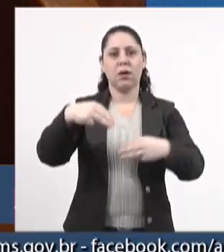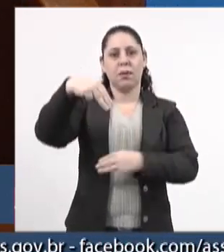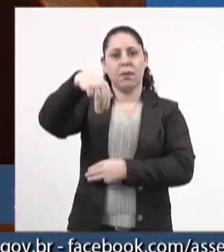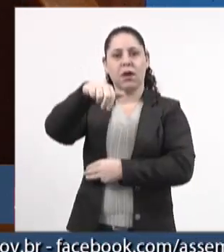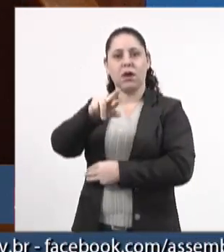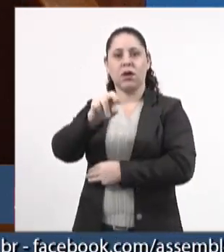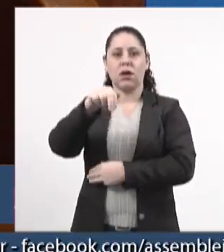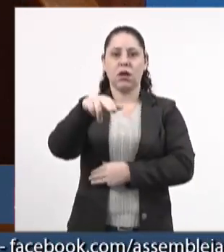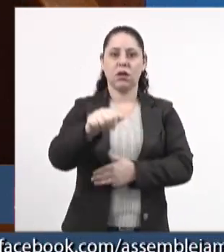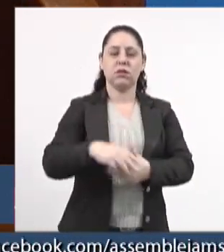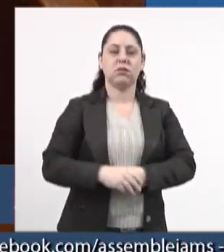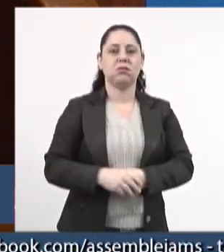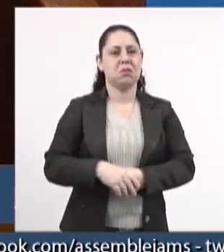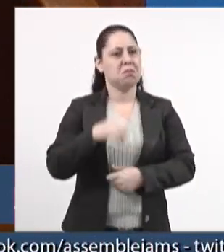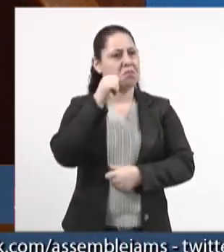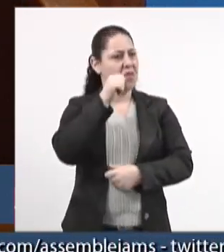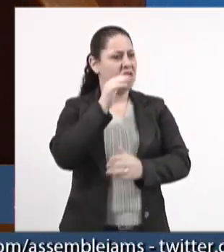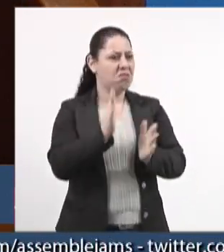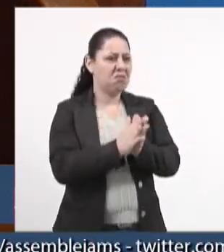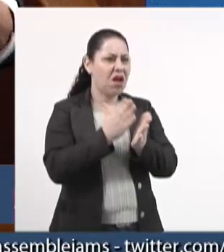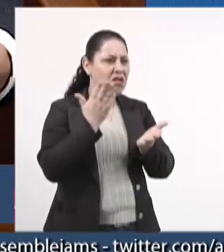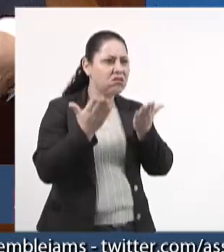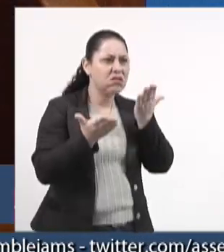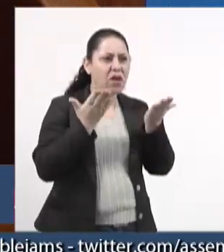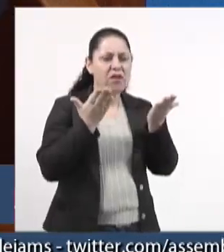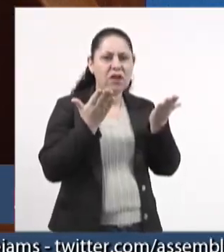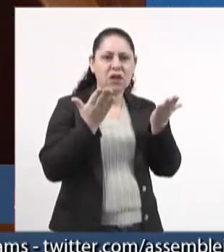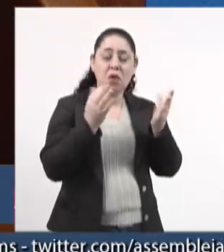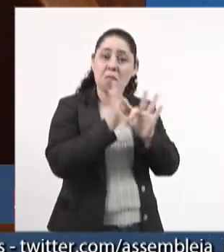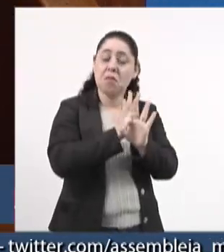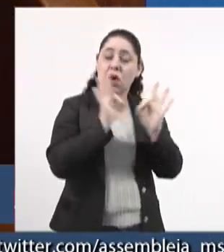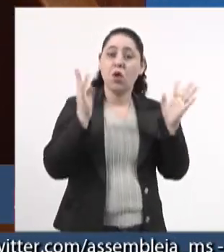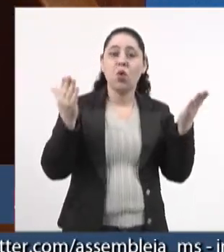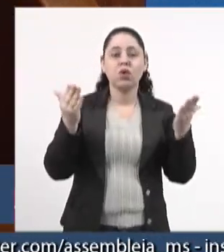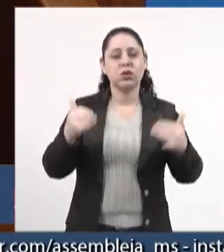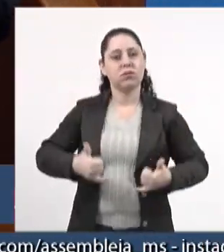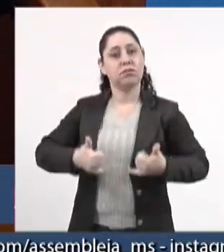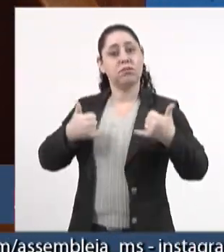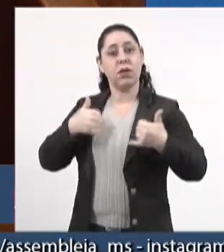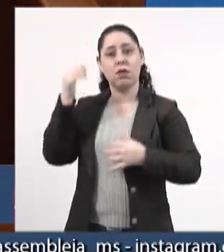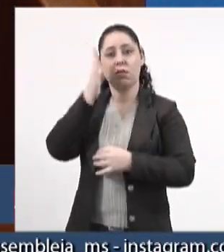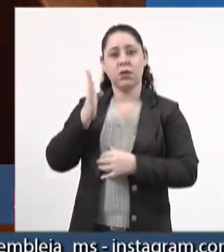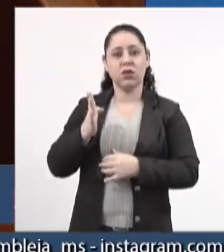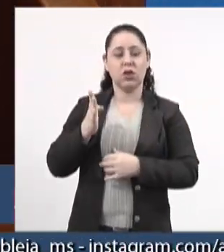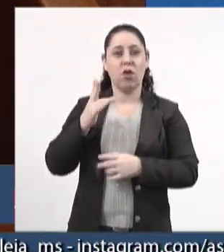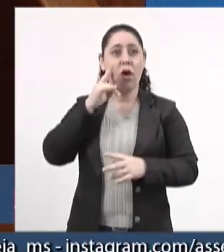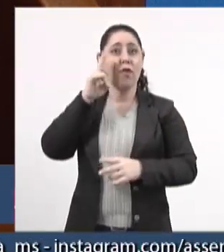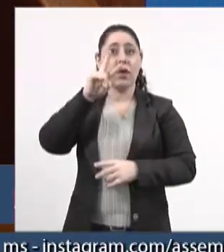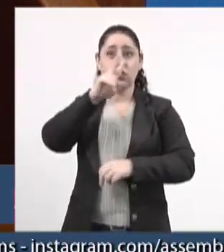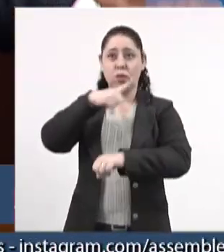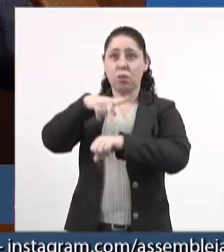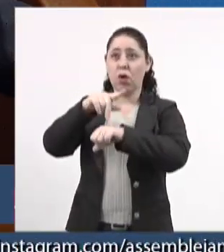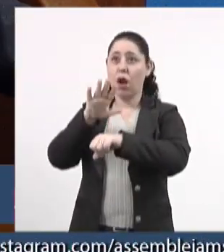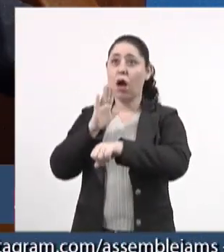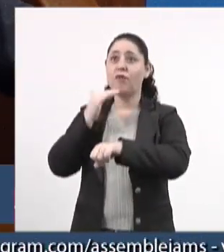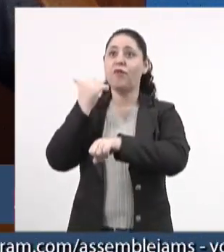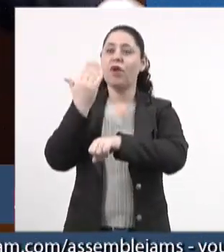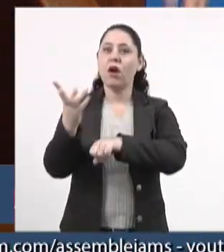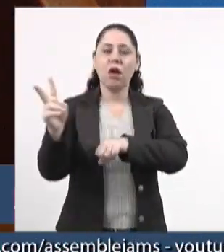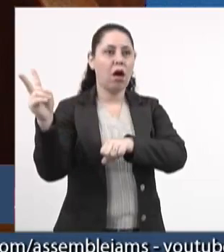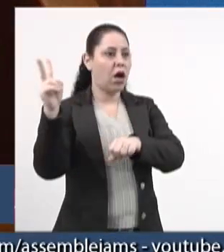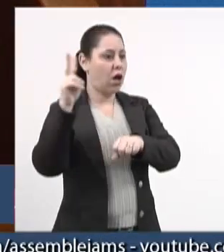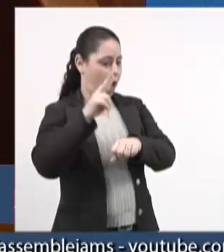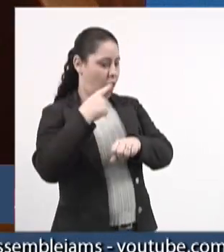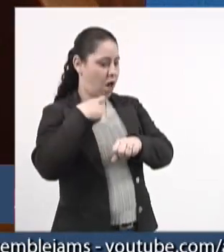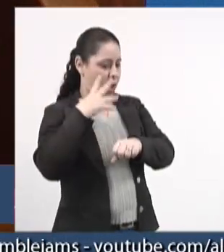Silva. Que mulher fantástica. Hoje dá orgulho. O Brasil é visto lá fora como um país que